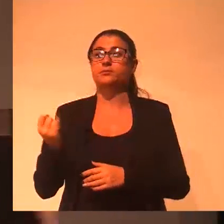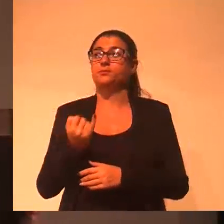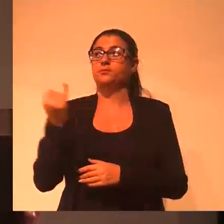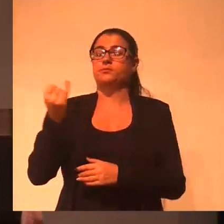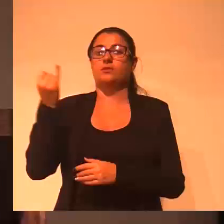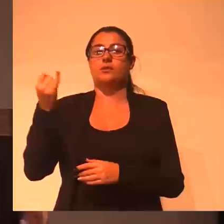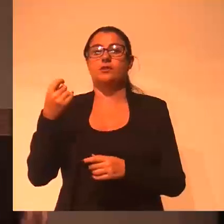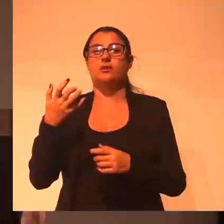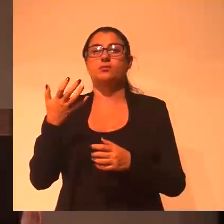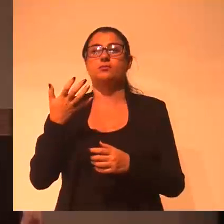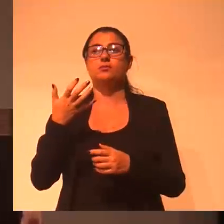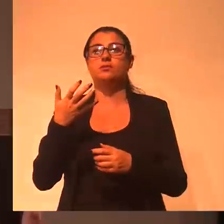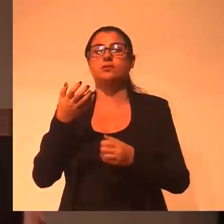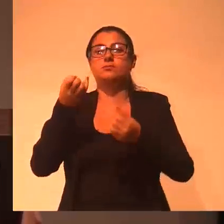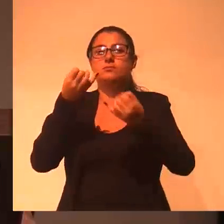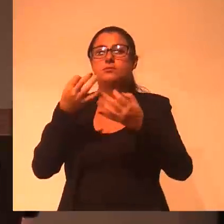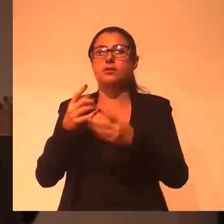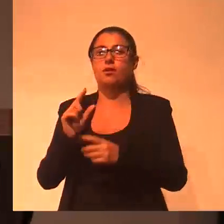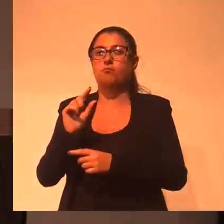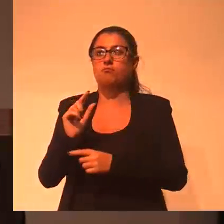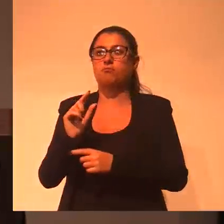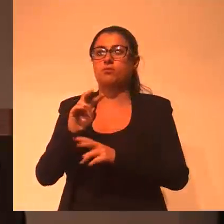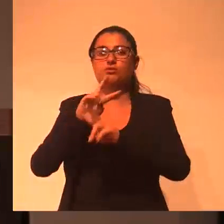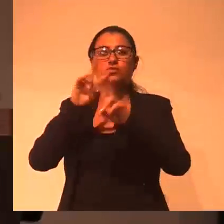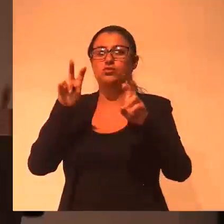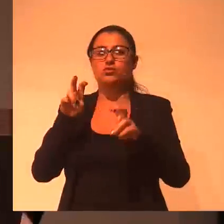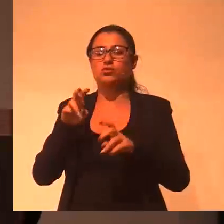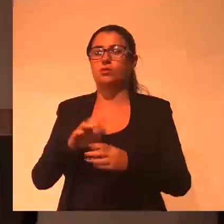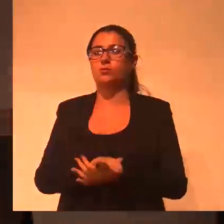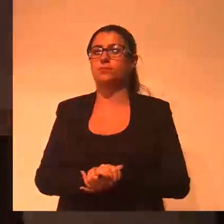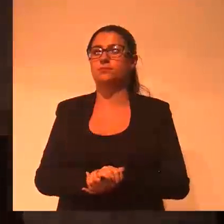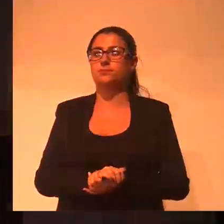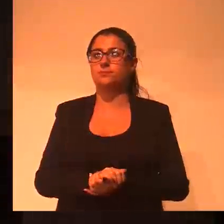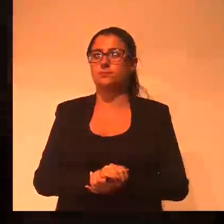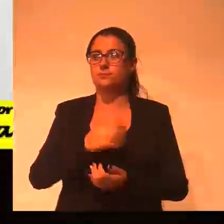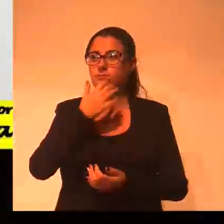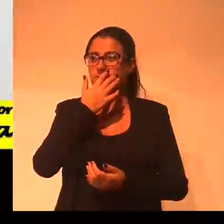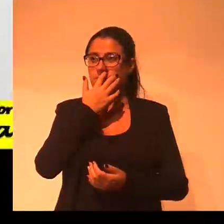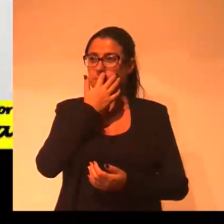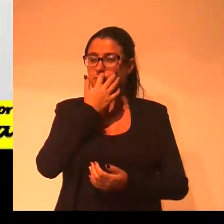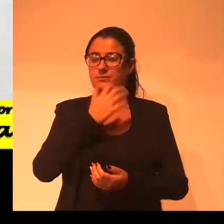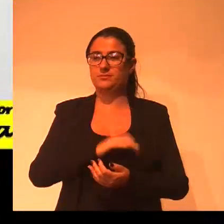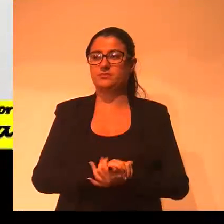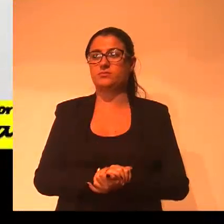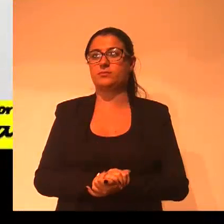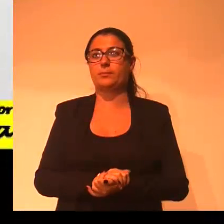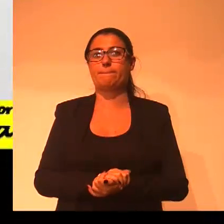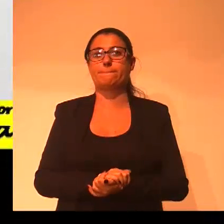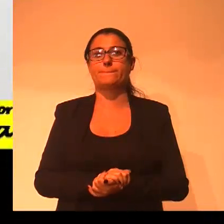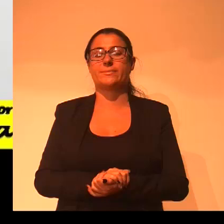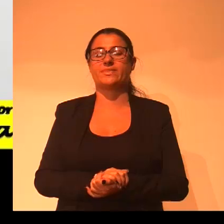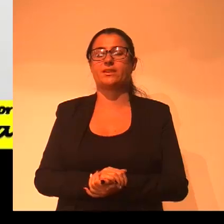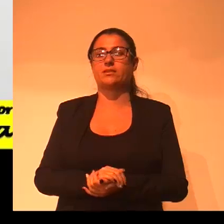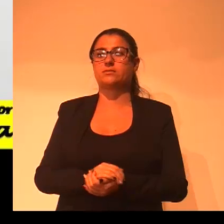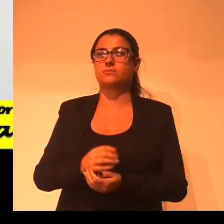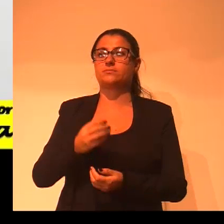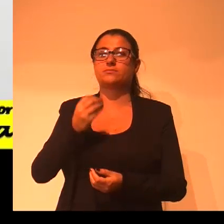de falar um pouquinho sobre ela. Vamos colocar as imagens? Eu vou tentar ser bem objetivo.